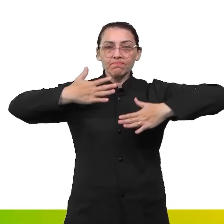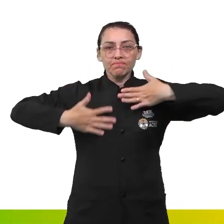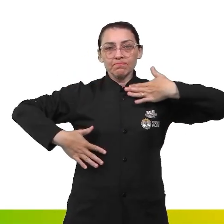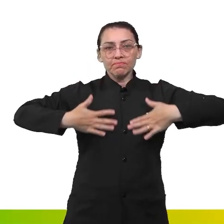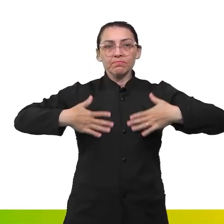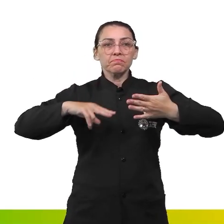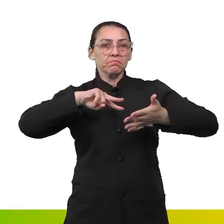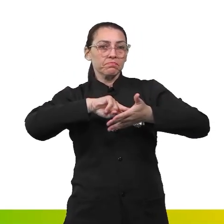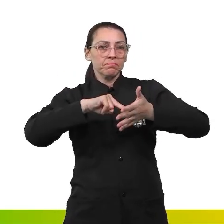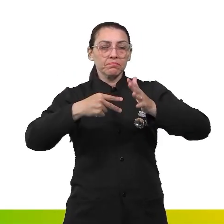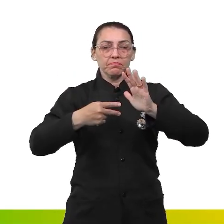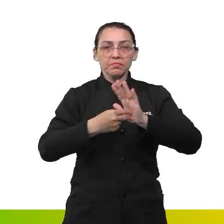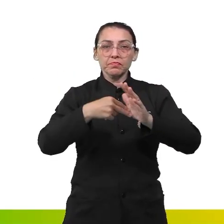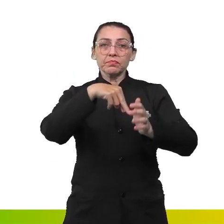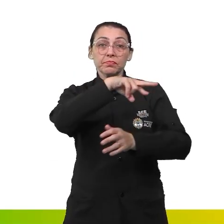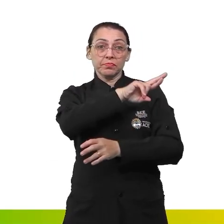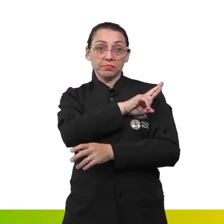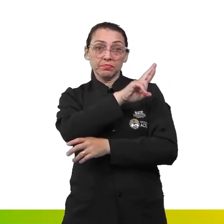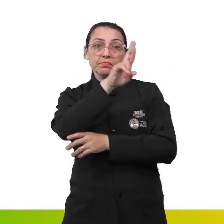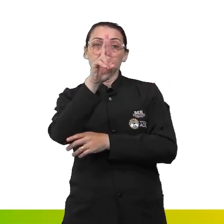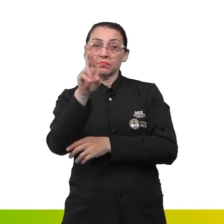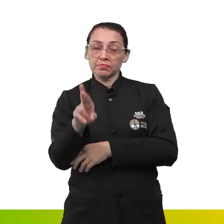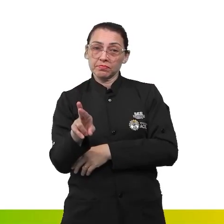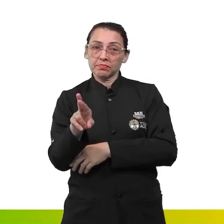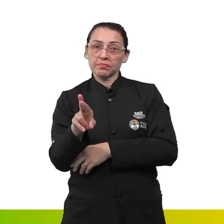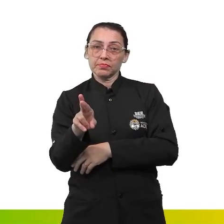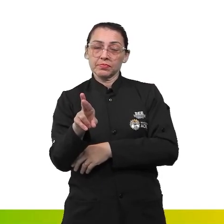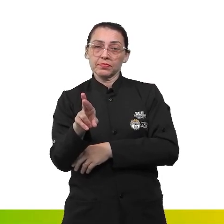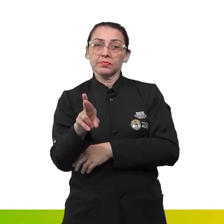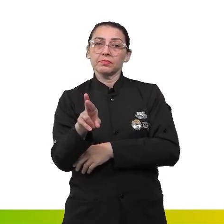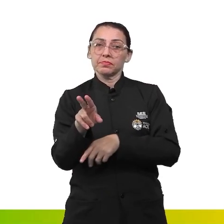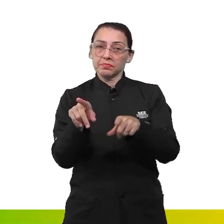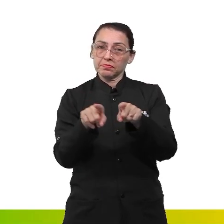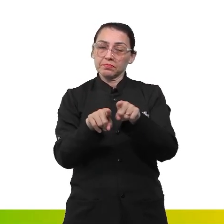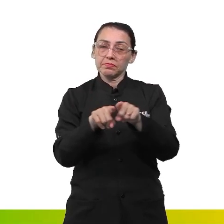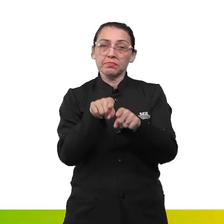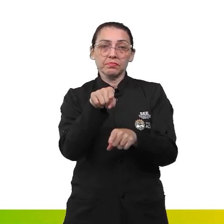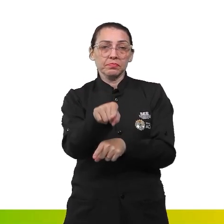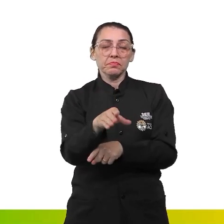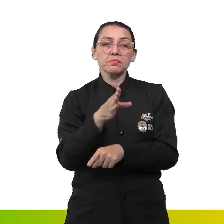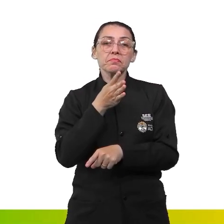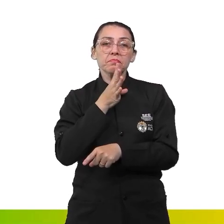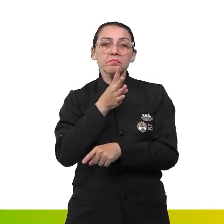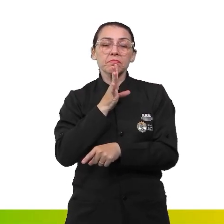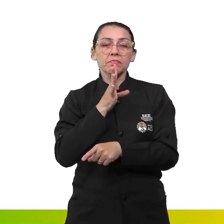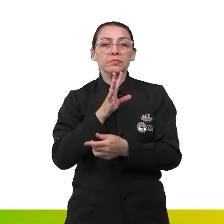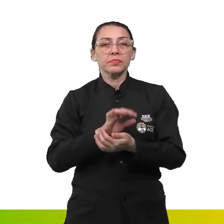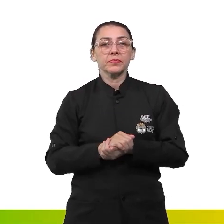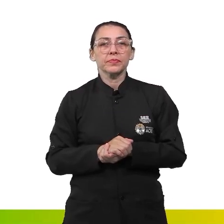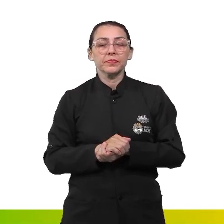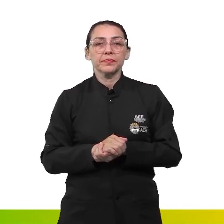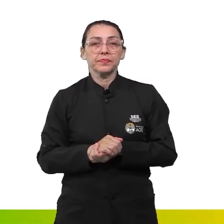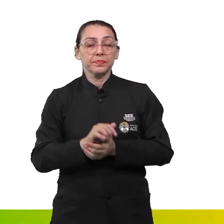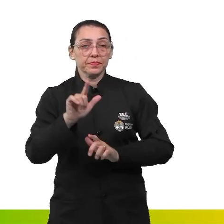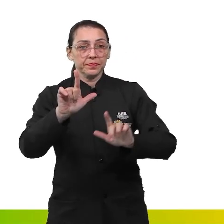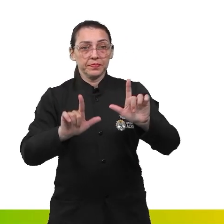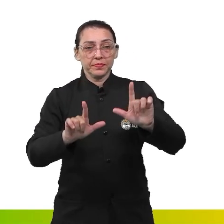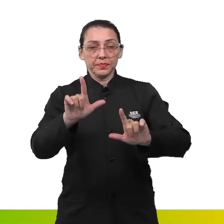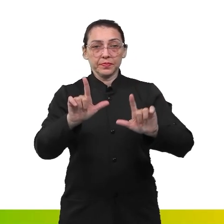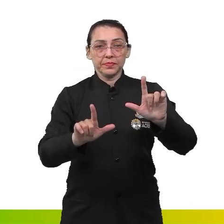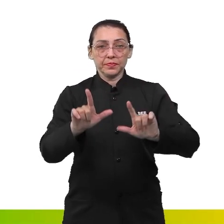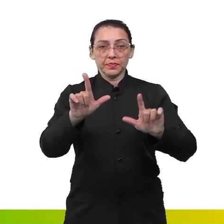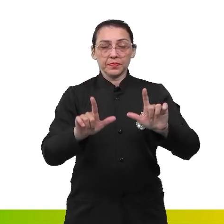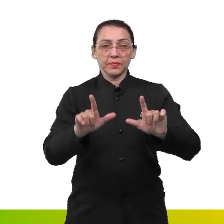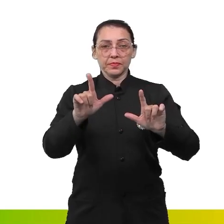e significativos. Tem um exemplo aí sobre isso que você conhece, já ouviu, né? Na TV,